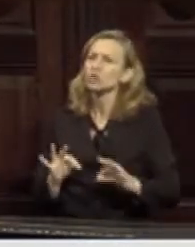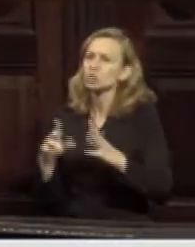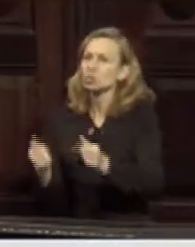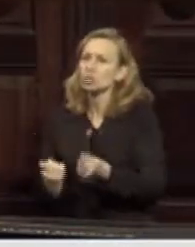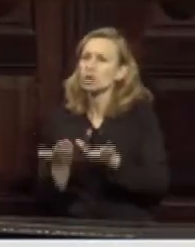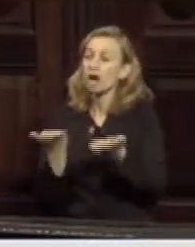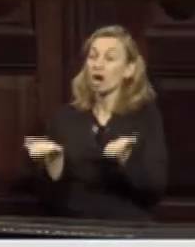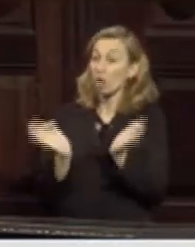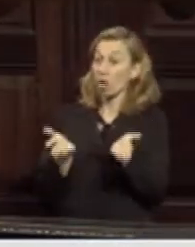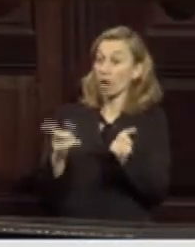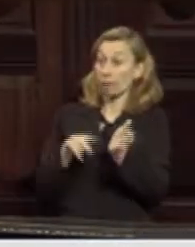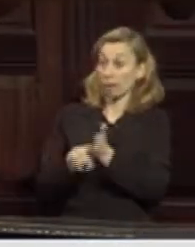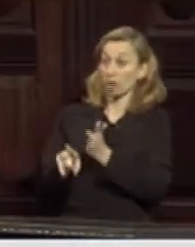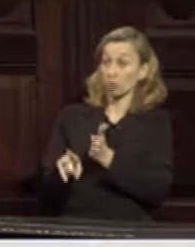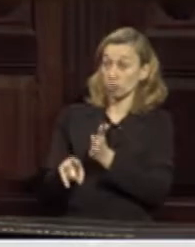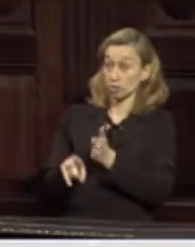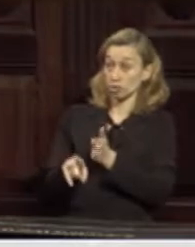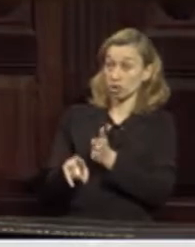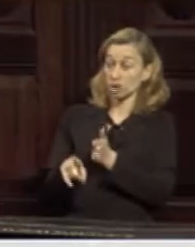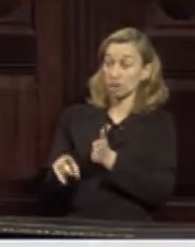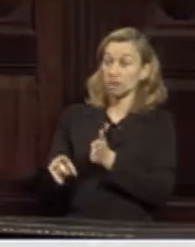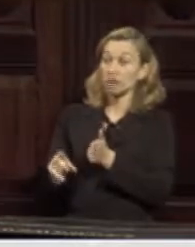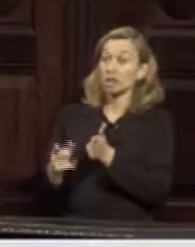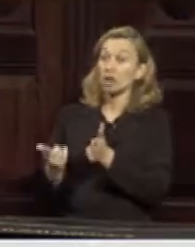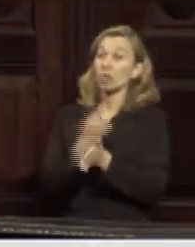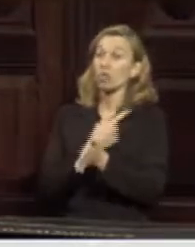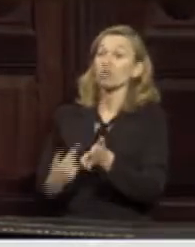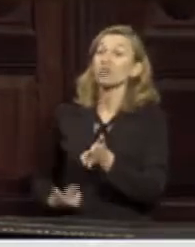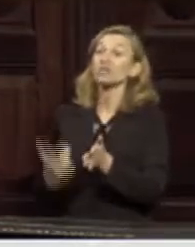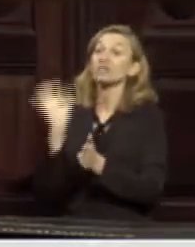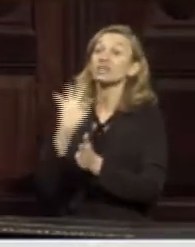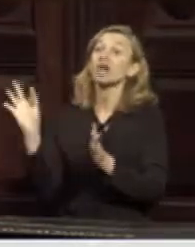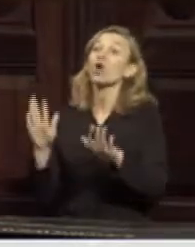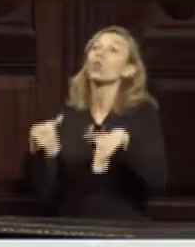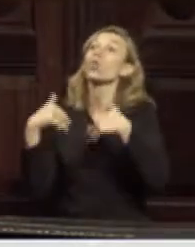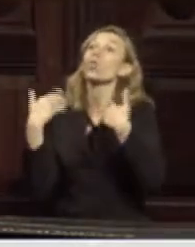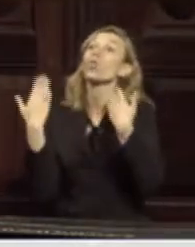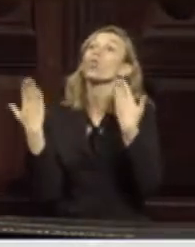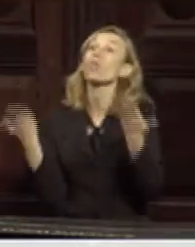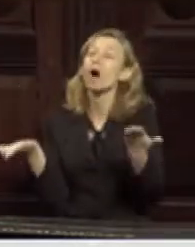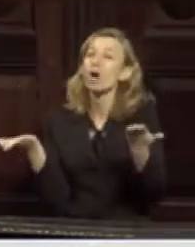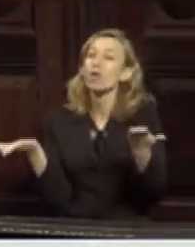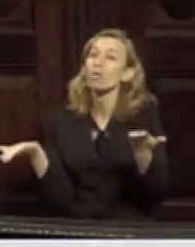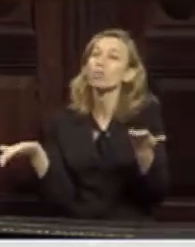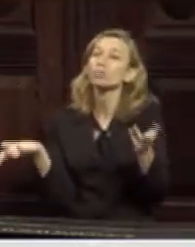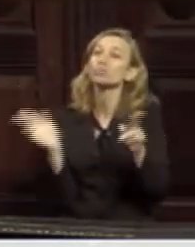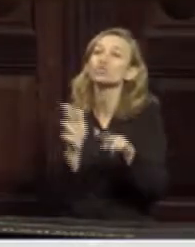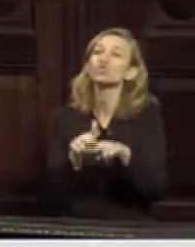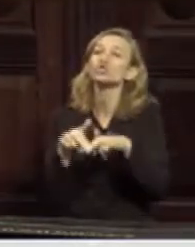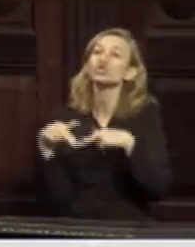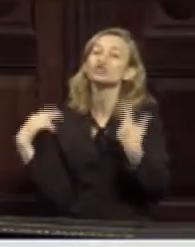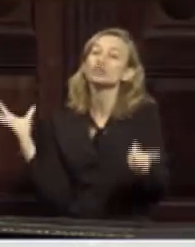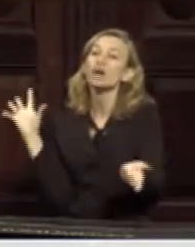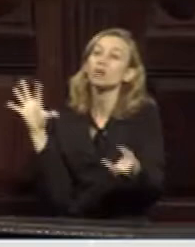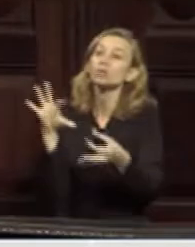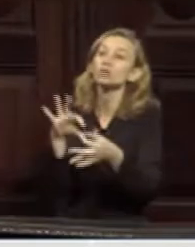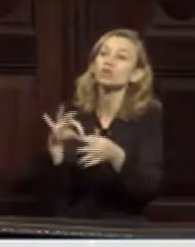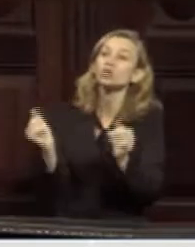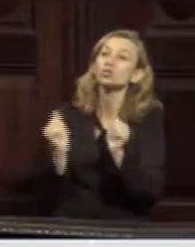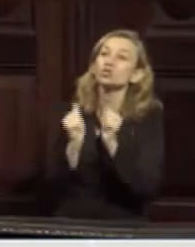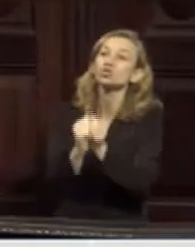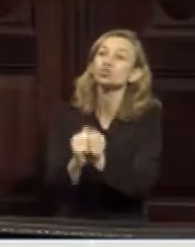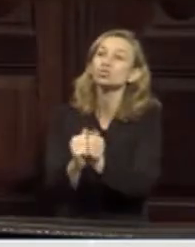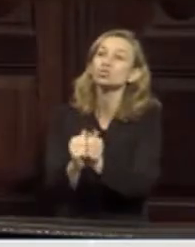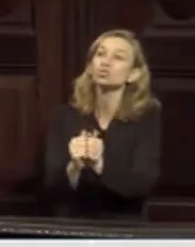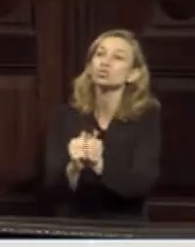pergunta antecipada para levarmos ao governo federal: qual é a participação da União nesse sacrifício de recuperação